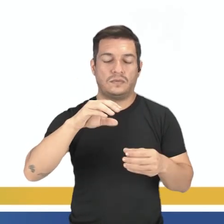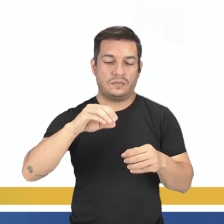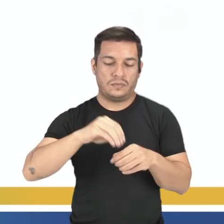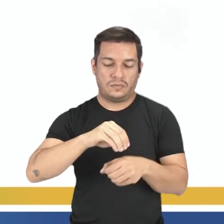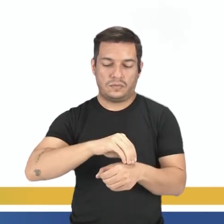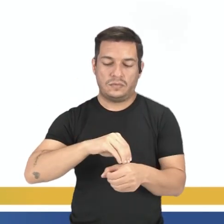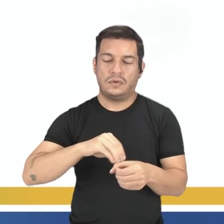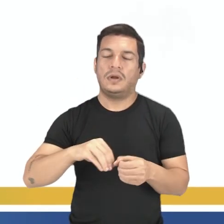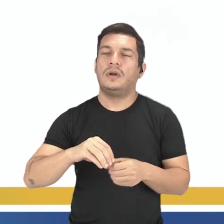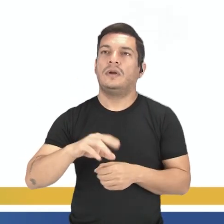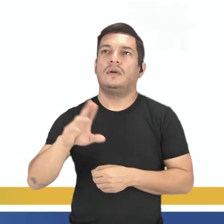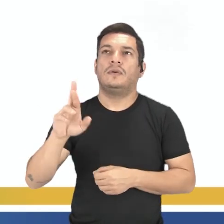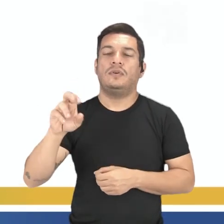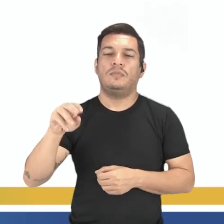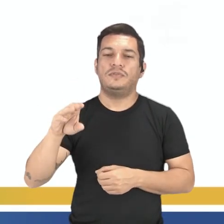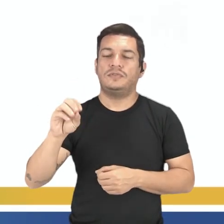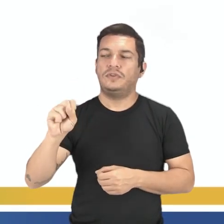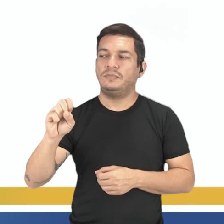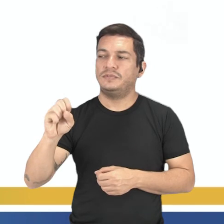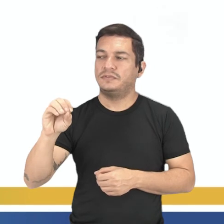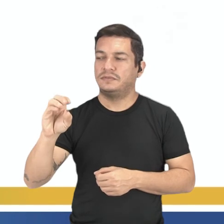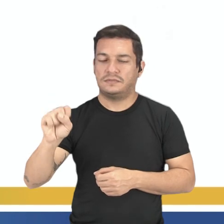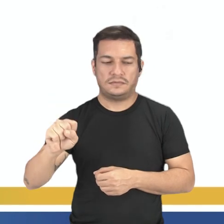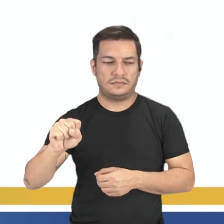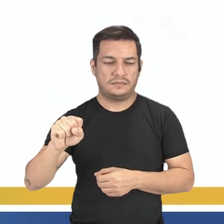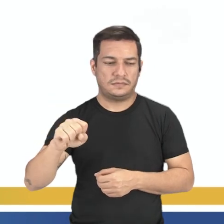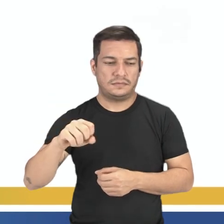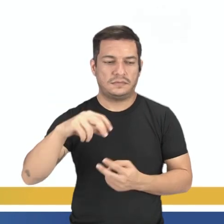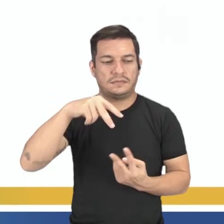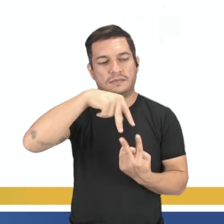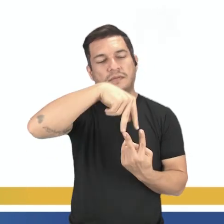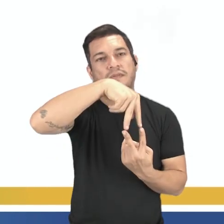ainda, separa-se na meiose, de modo